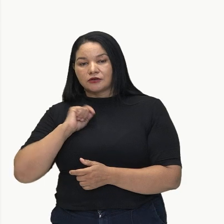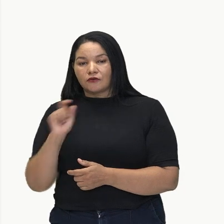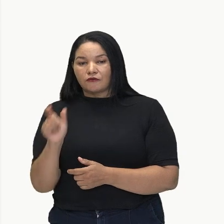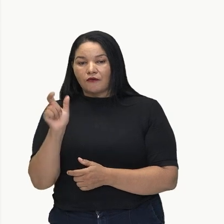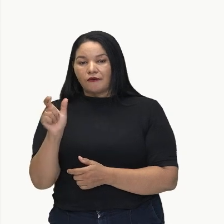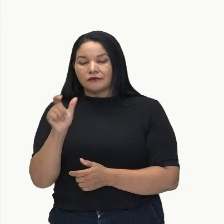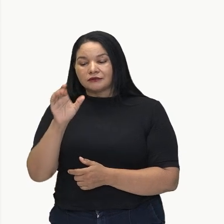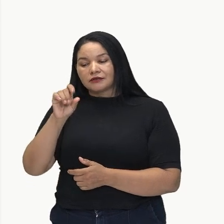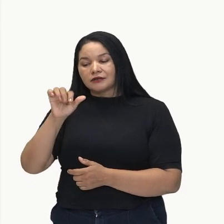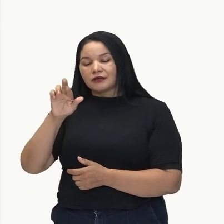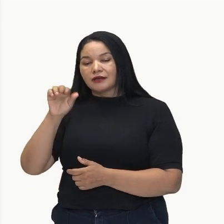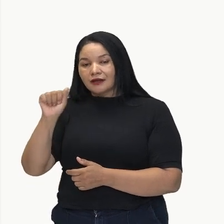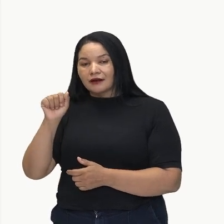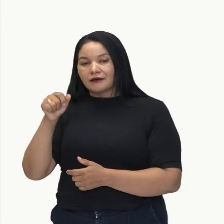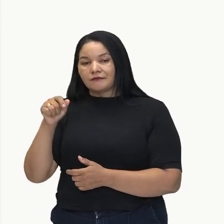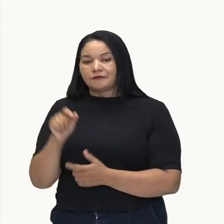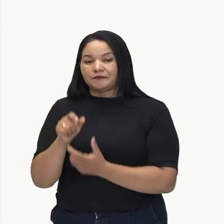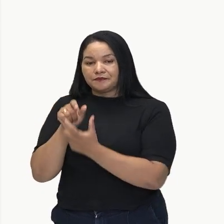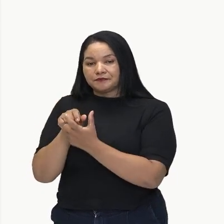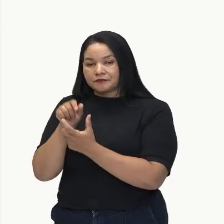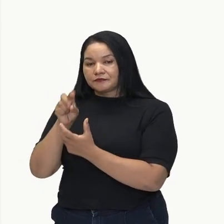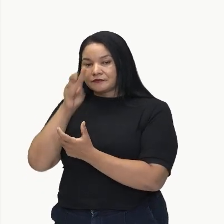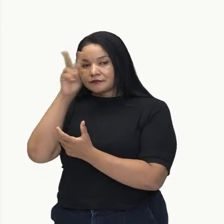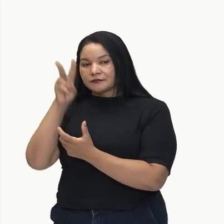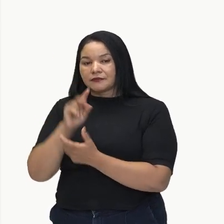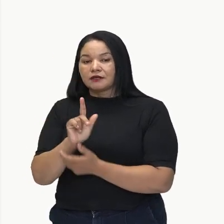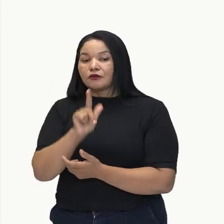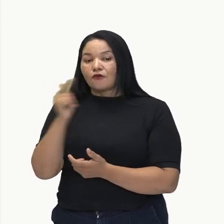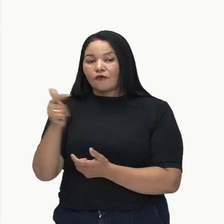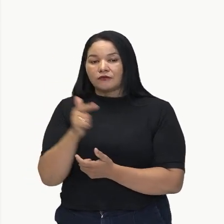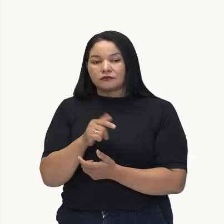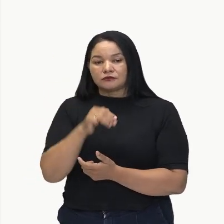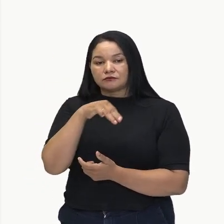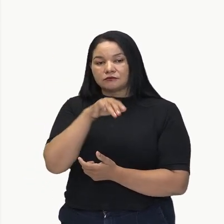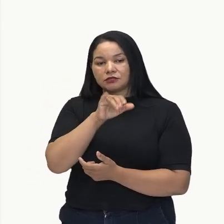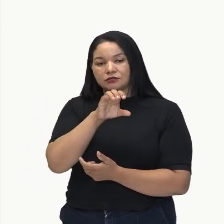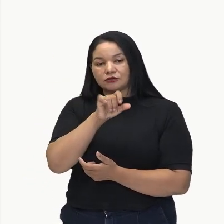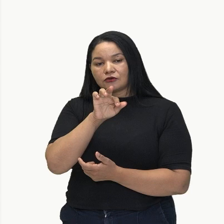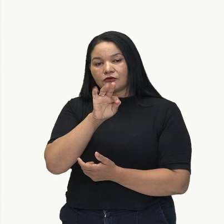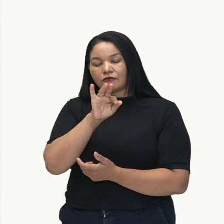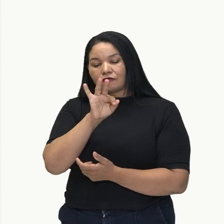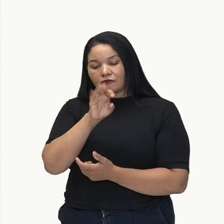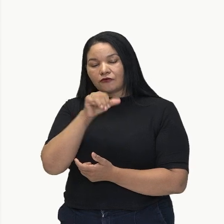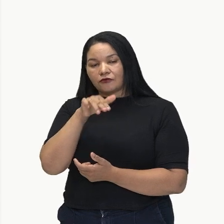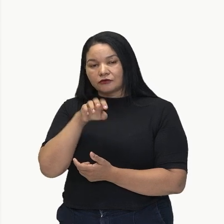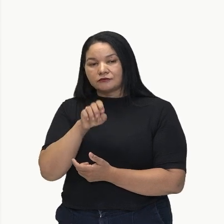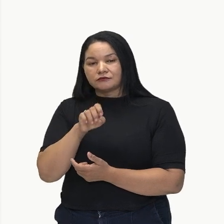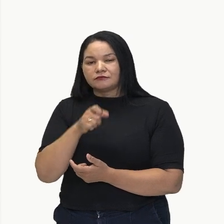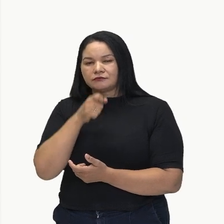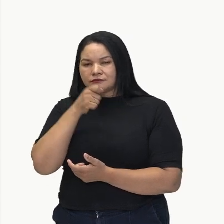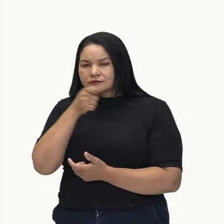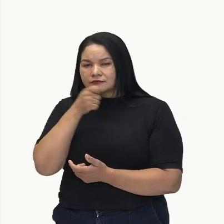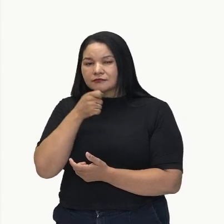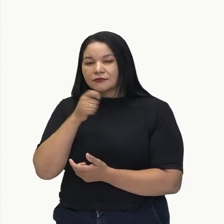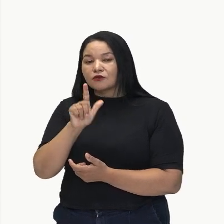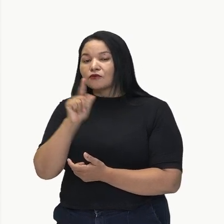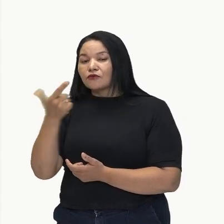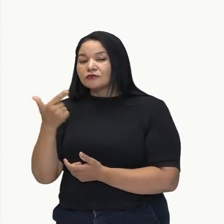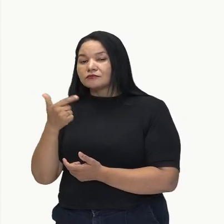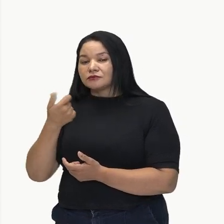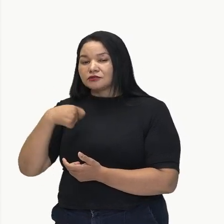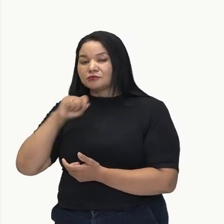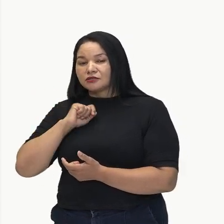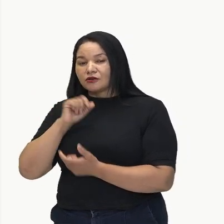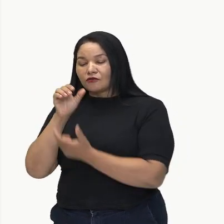tenho microfone, microfone em português e tenho micrófono em